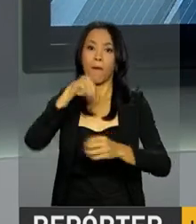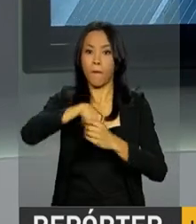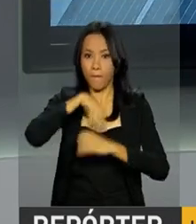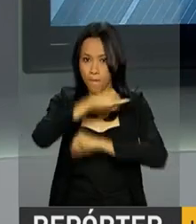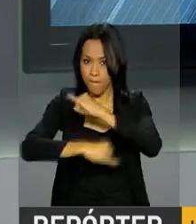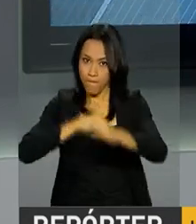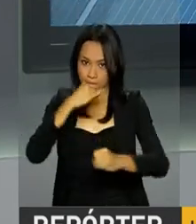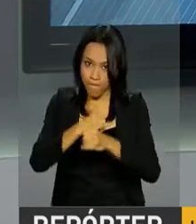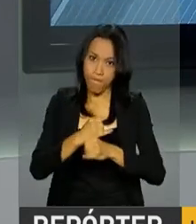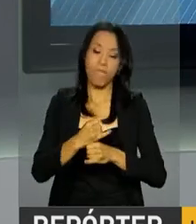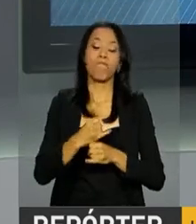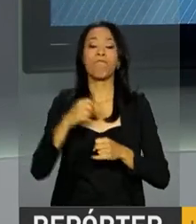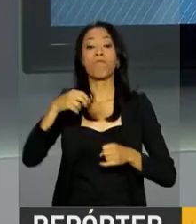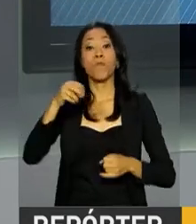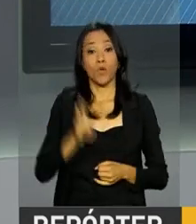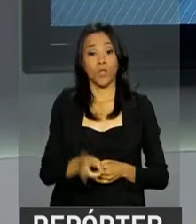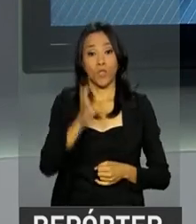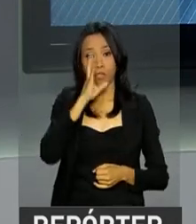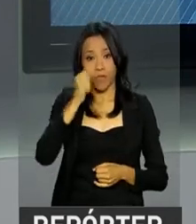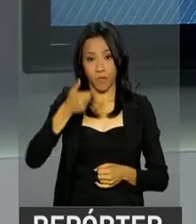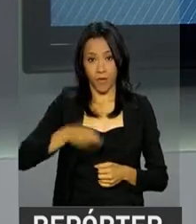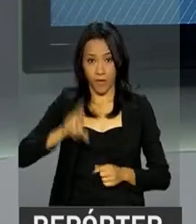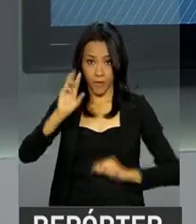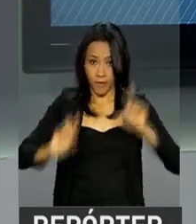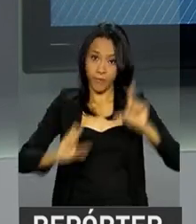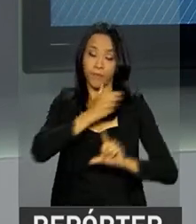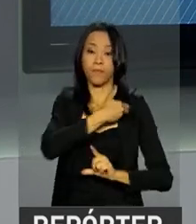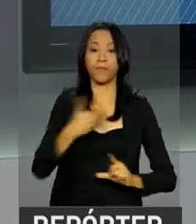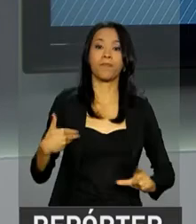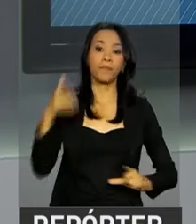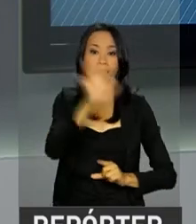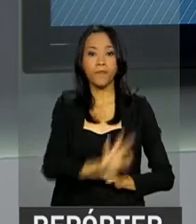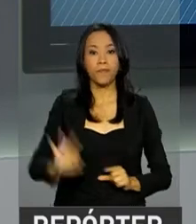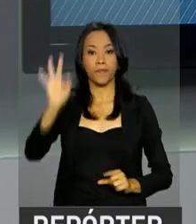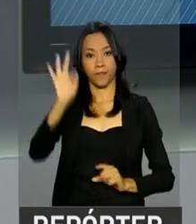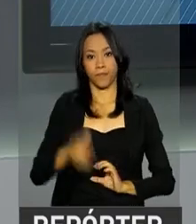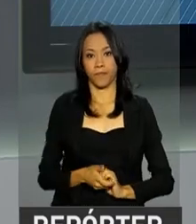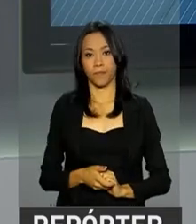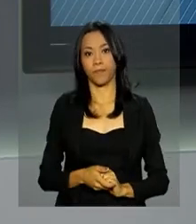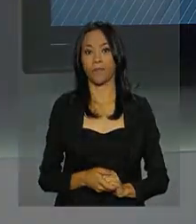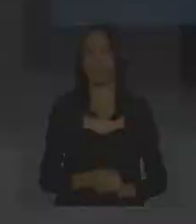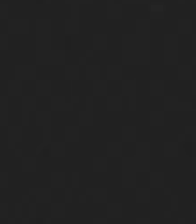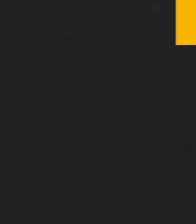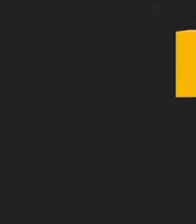da nbr na internet continue com a gente na nbr a tv do governo federal